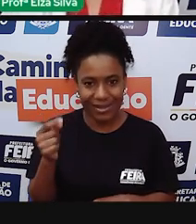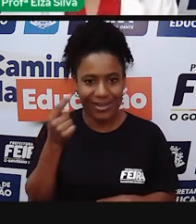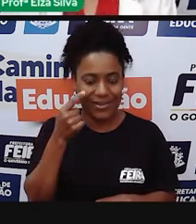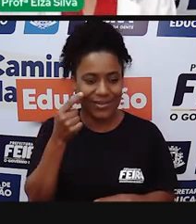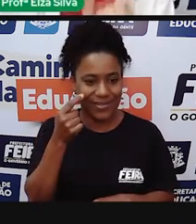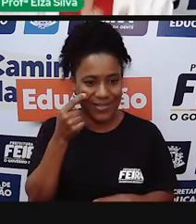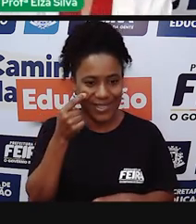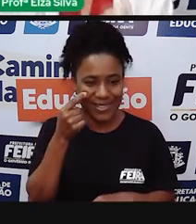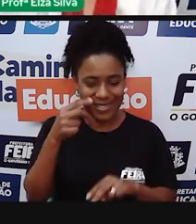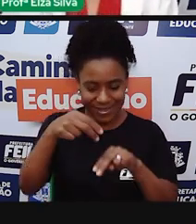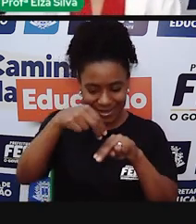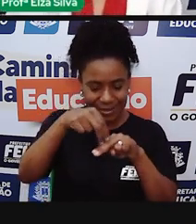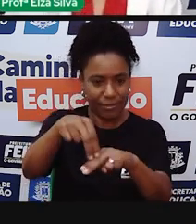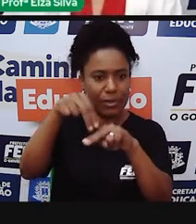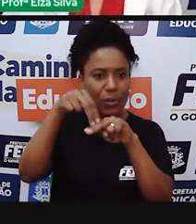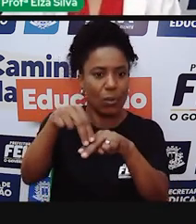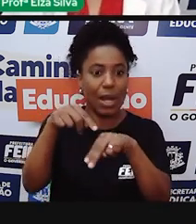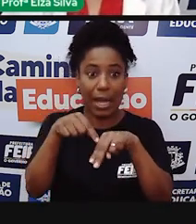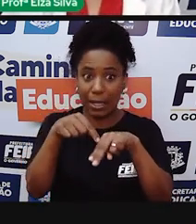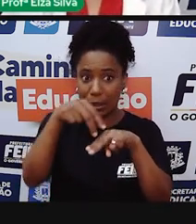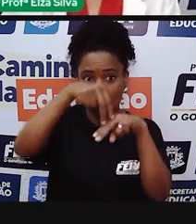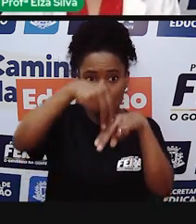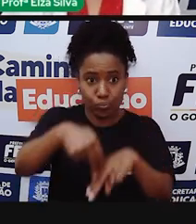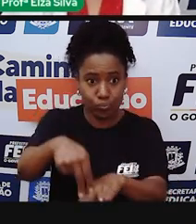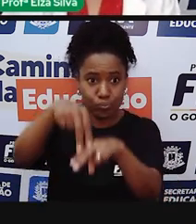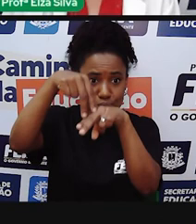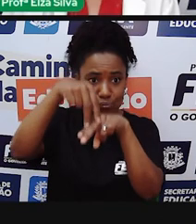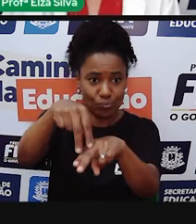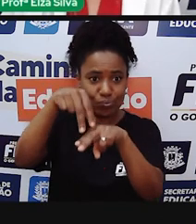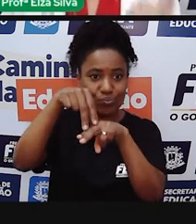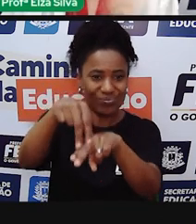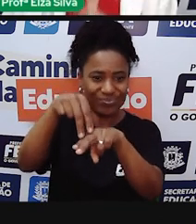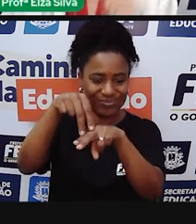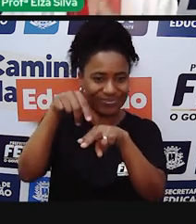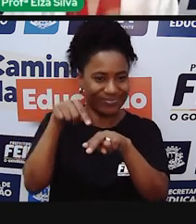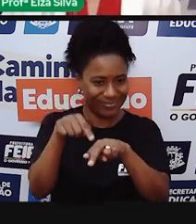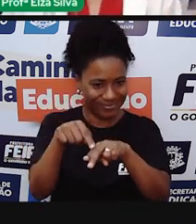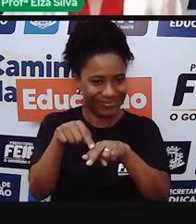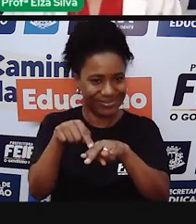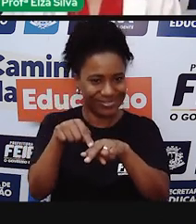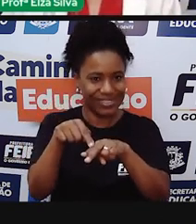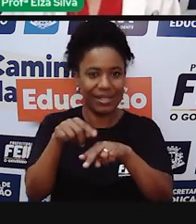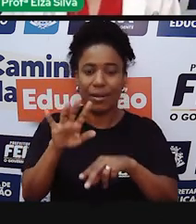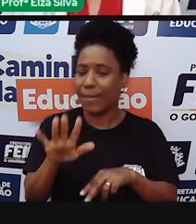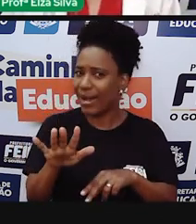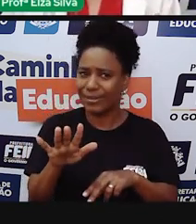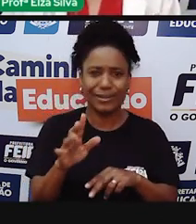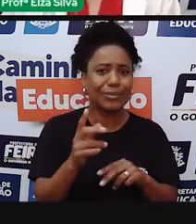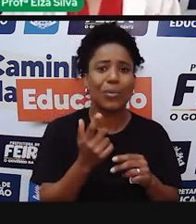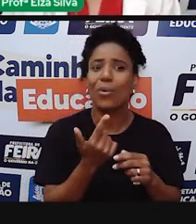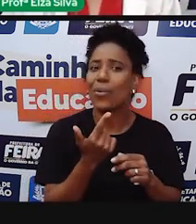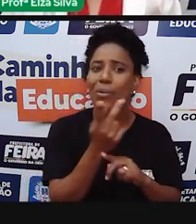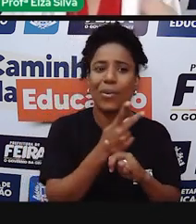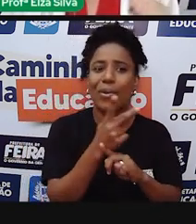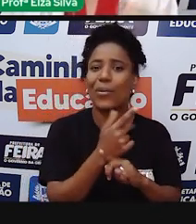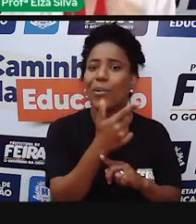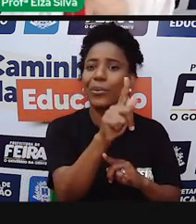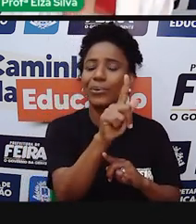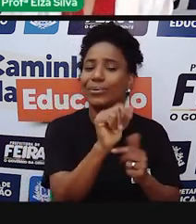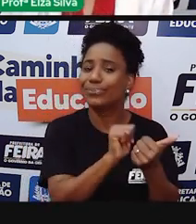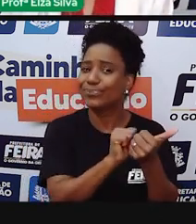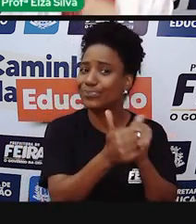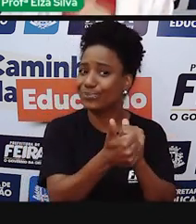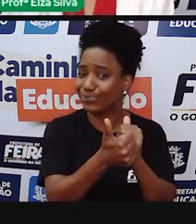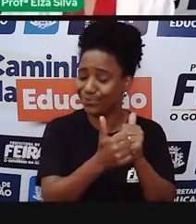esportista utiliza para praticar skate, ok? Mas só que não é isso que nós estamos procurando, lembram? Nós